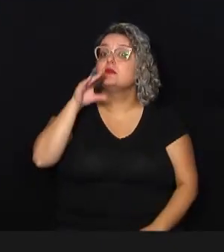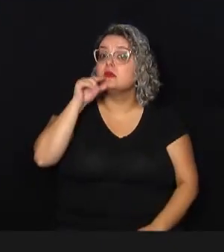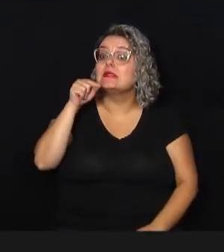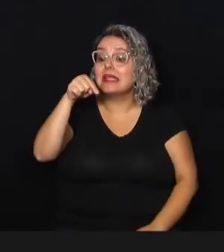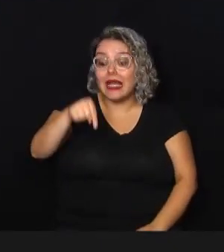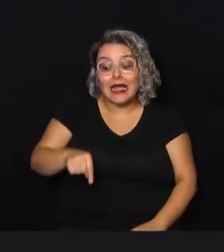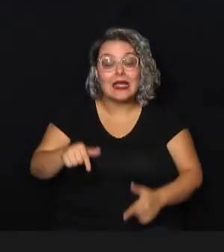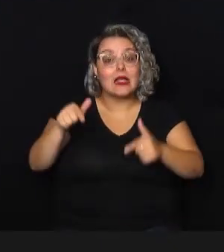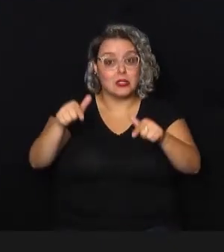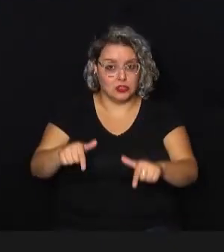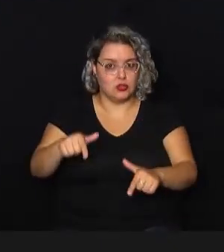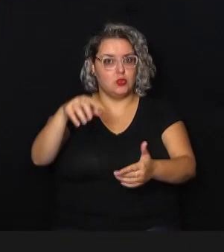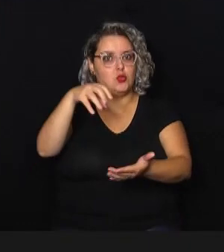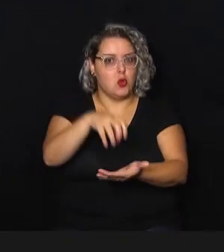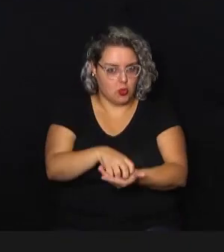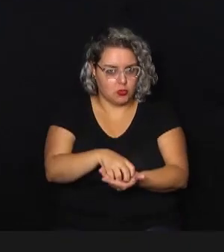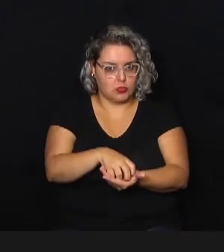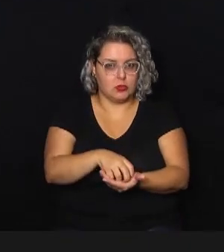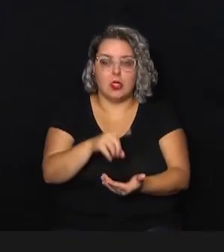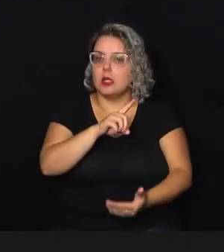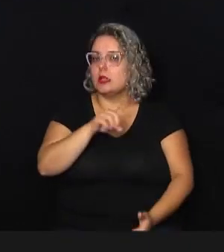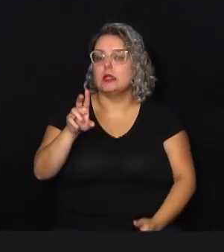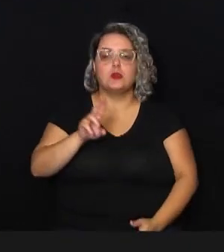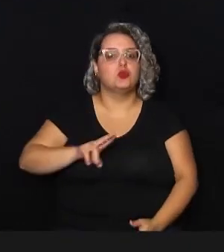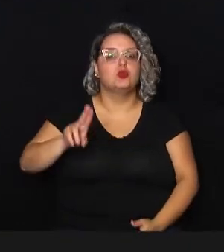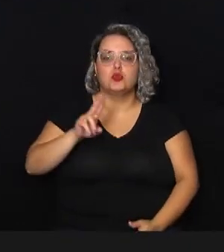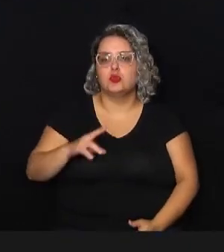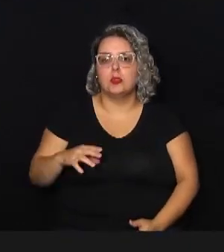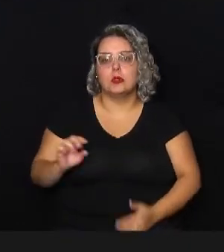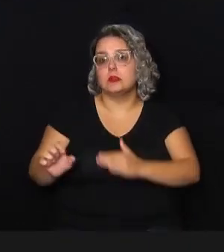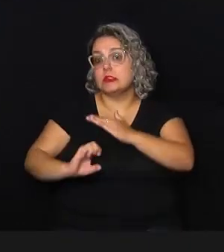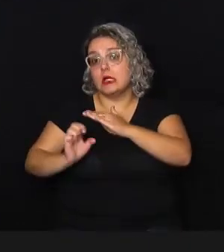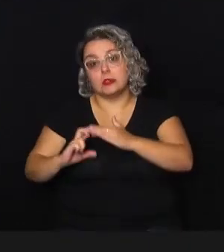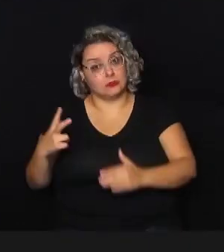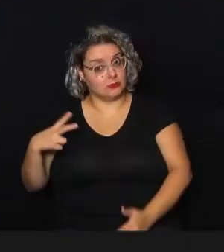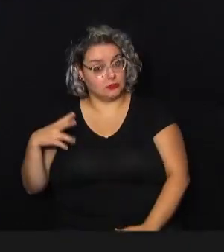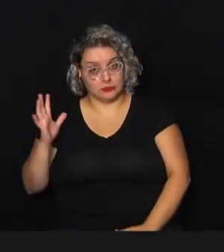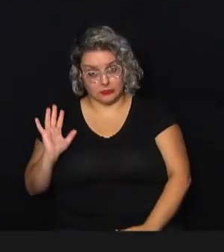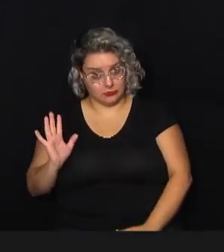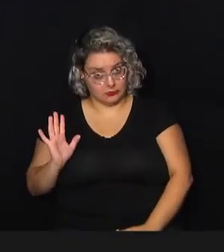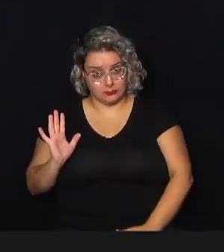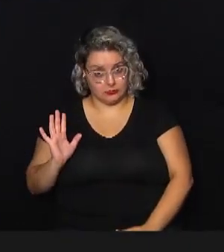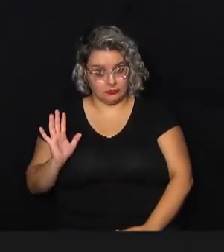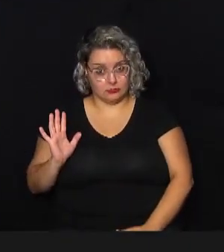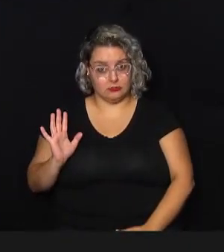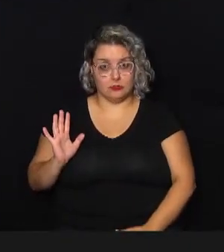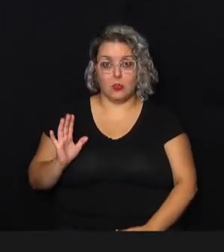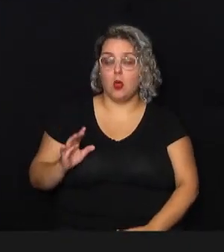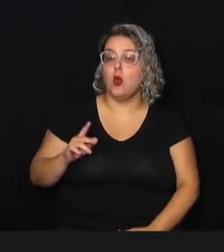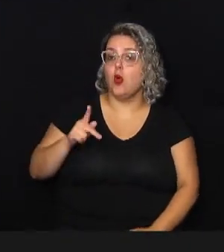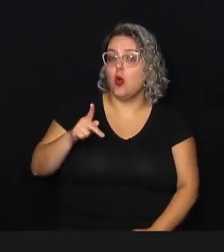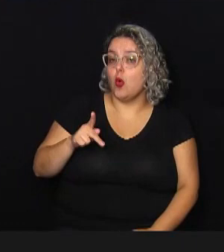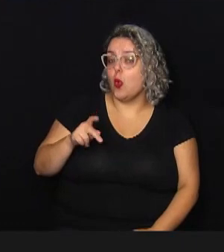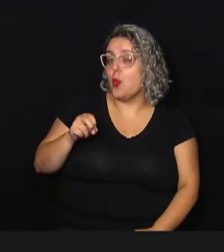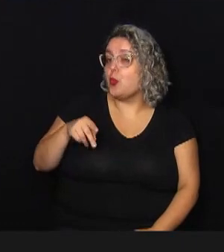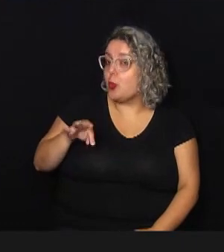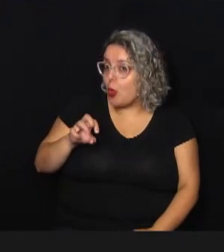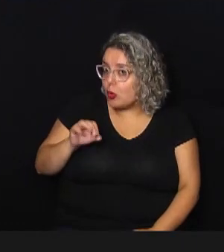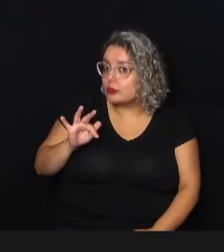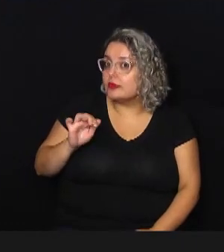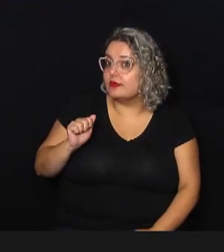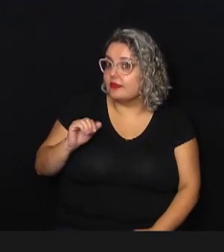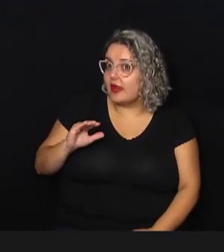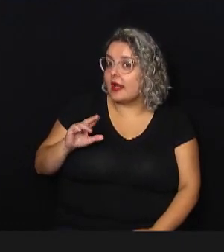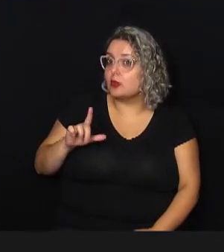localidade, daquele órgão. Então, não se aplica às empresas do âmbito privado. Então, o ponto facultativo só vale para os